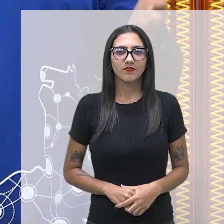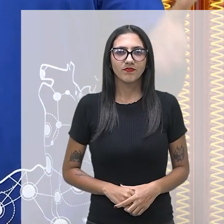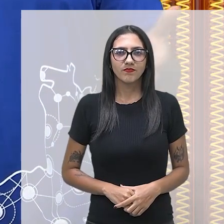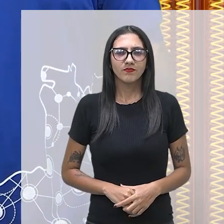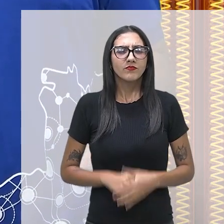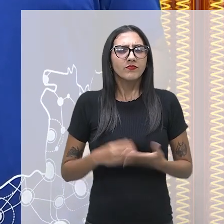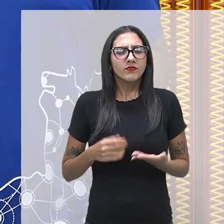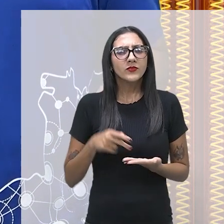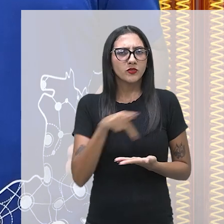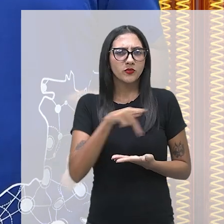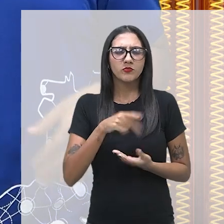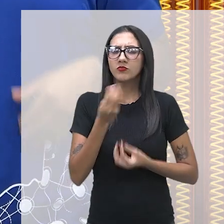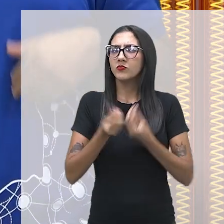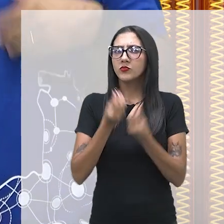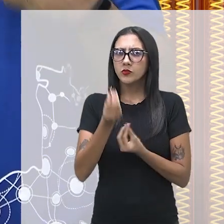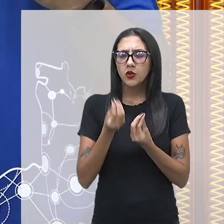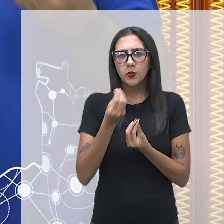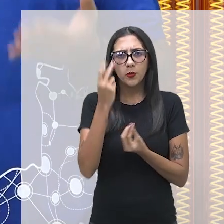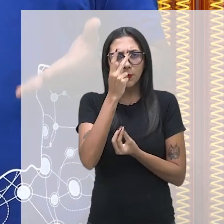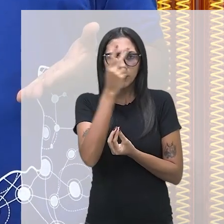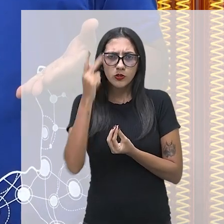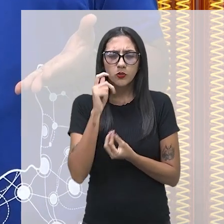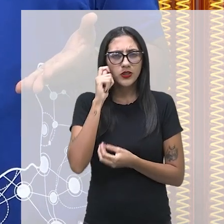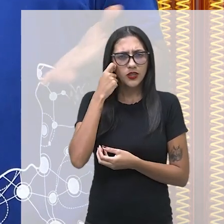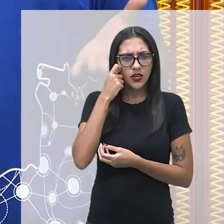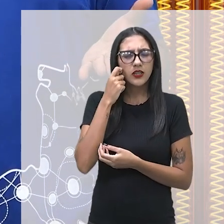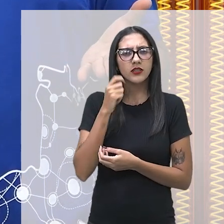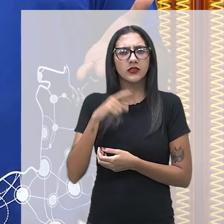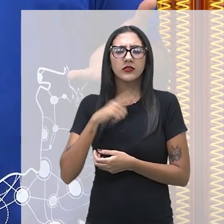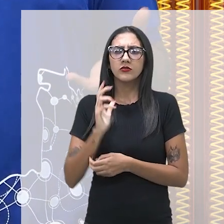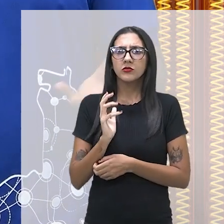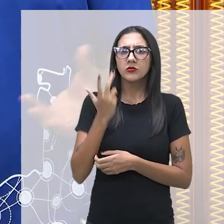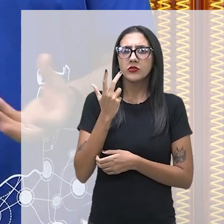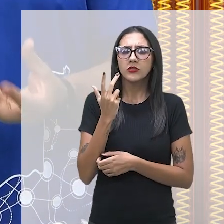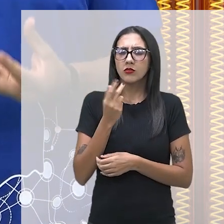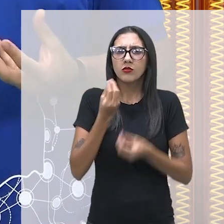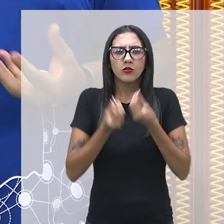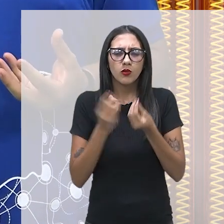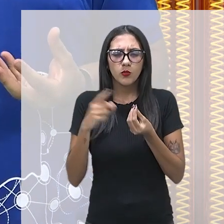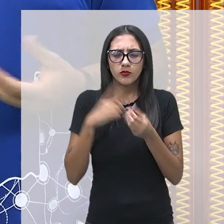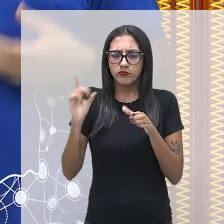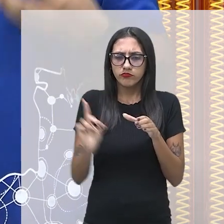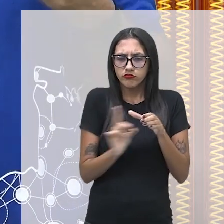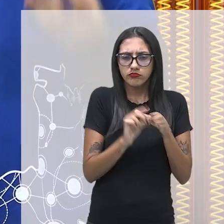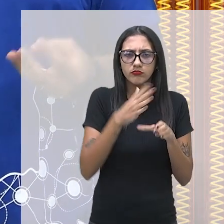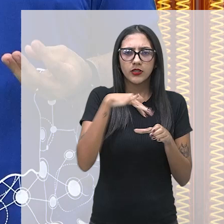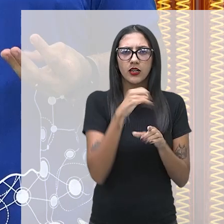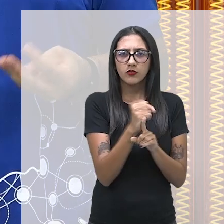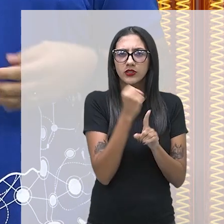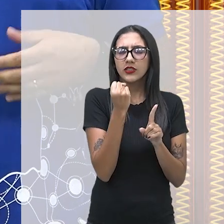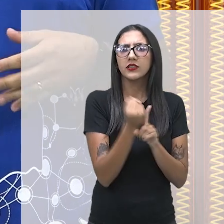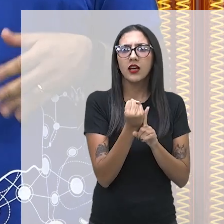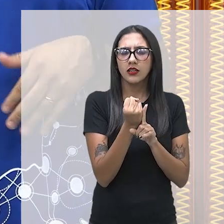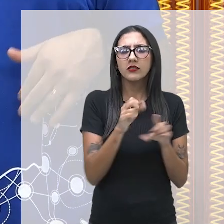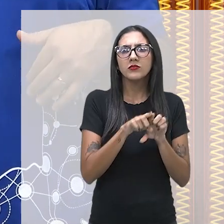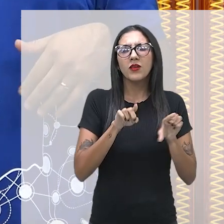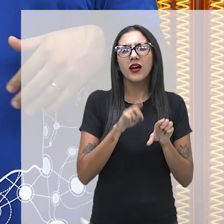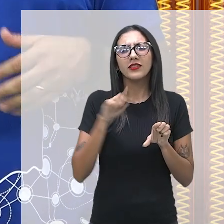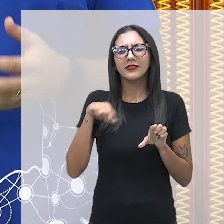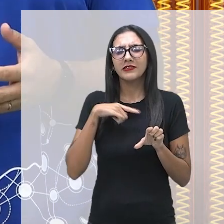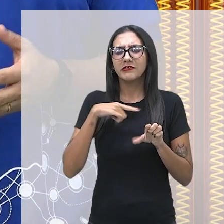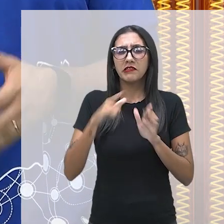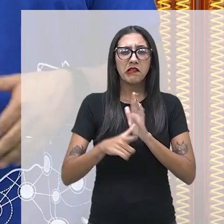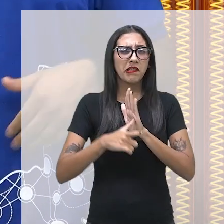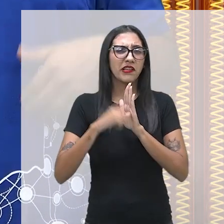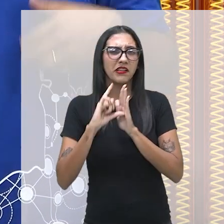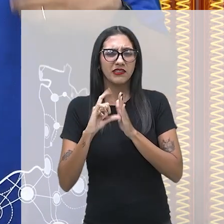Professor, e como é que ficou o negro no pós-abolição, professor? Como que ele foi inserido na sociedade, visto que ele passou grande